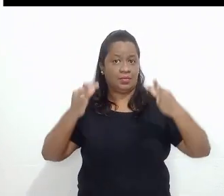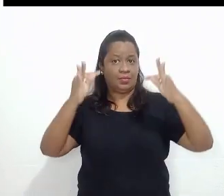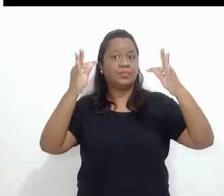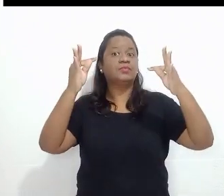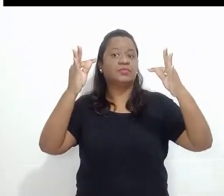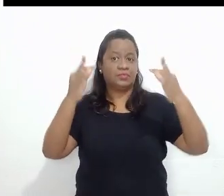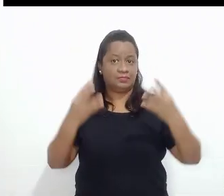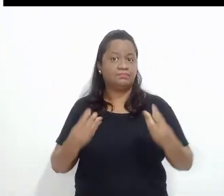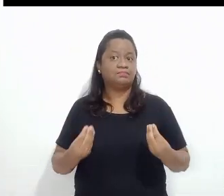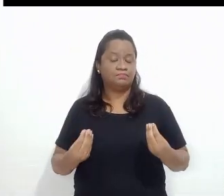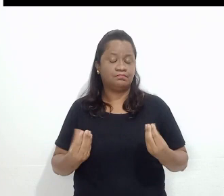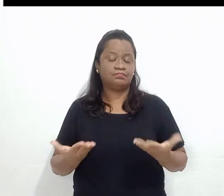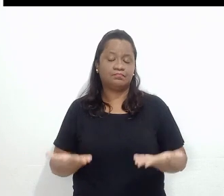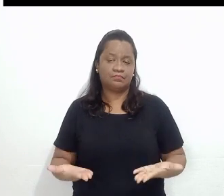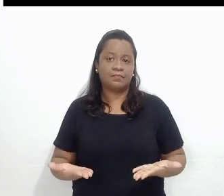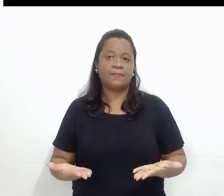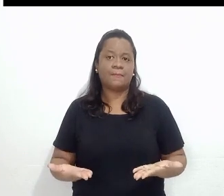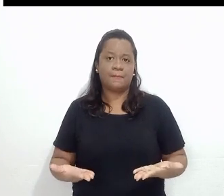Então, assim,